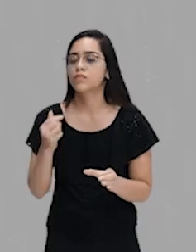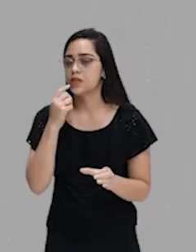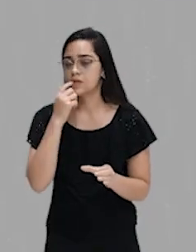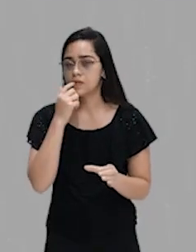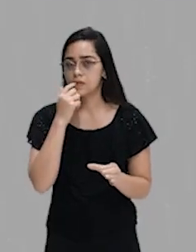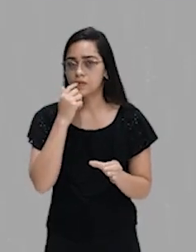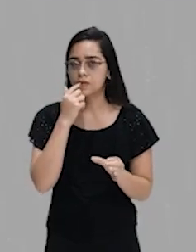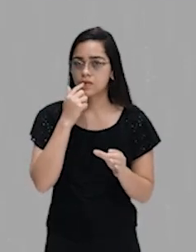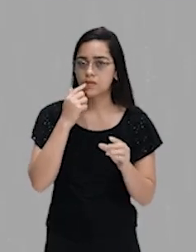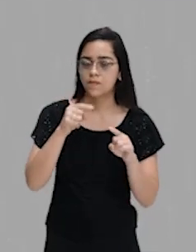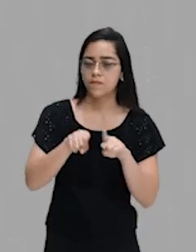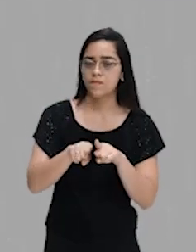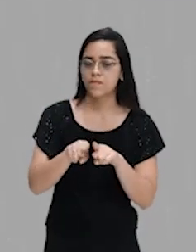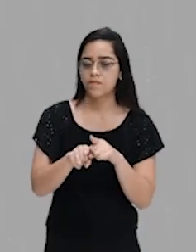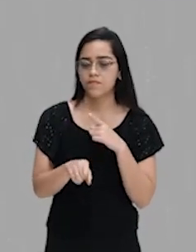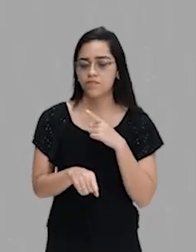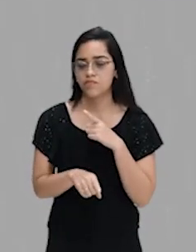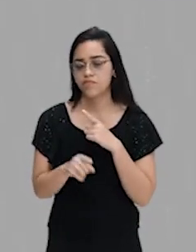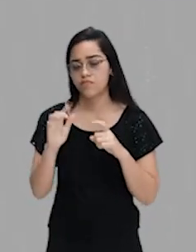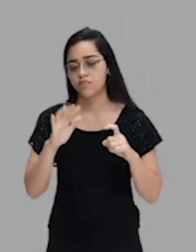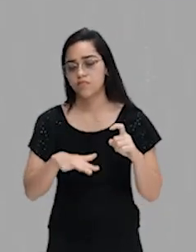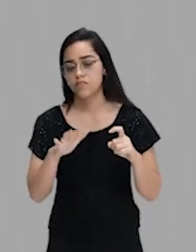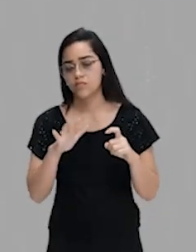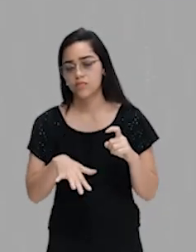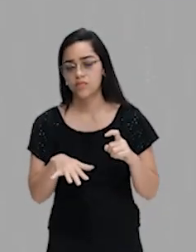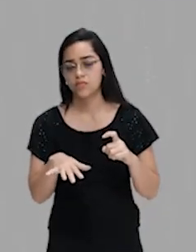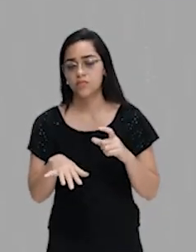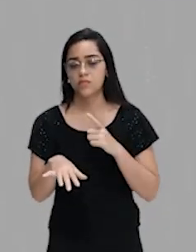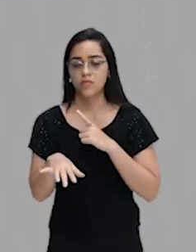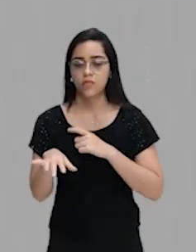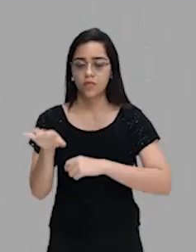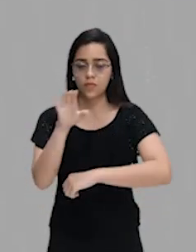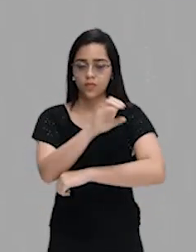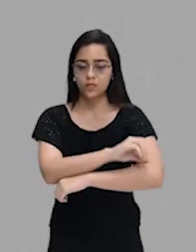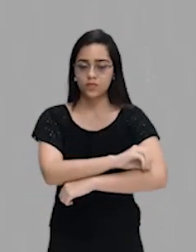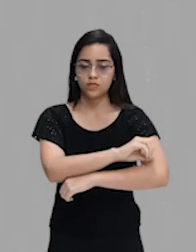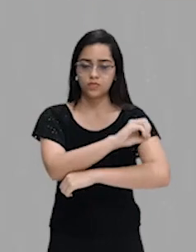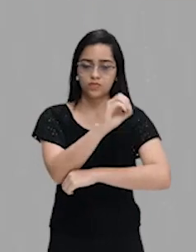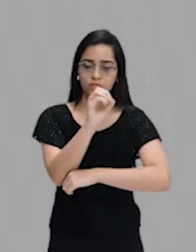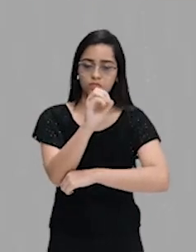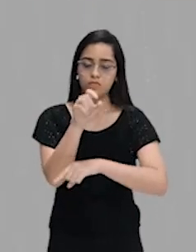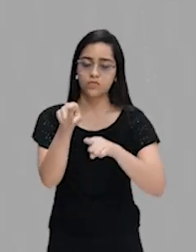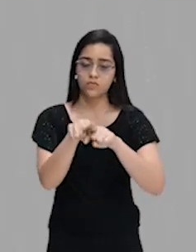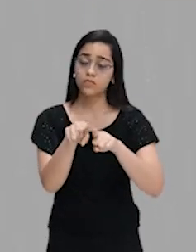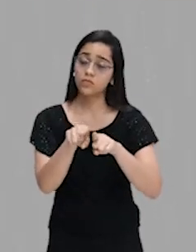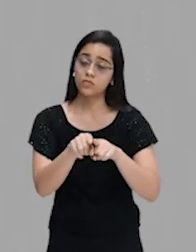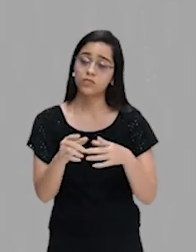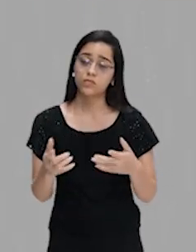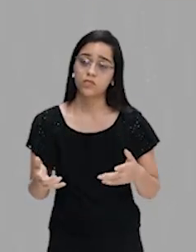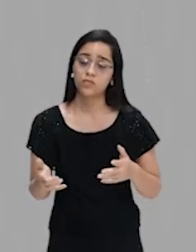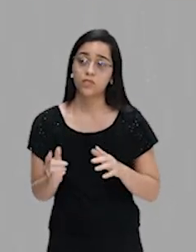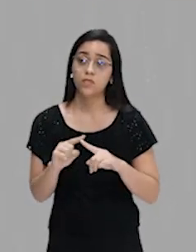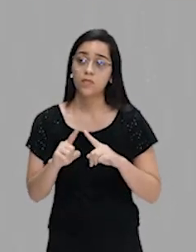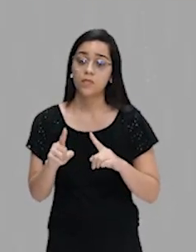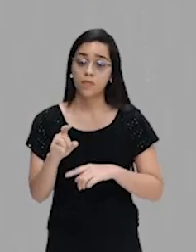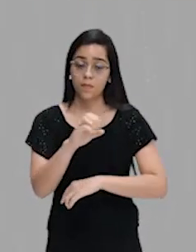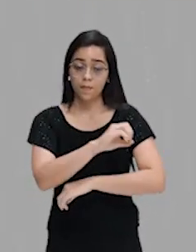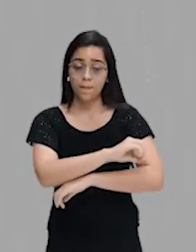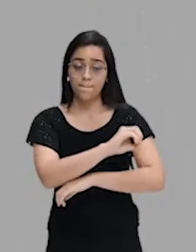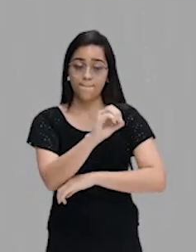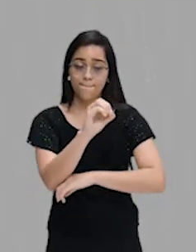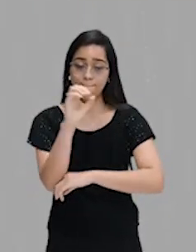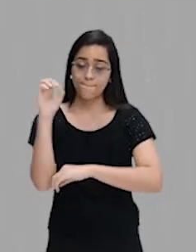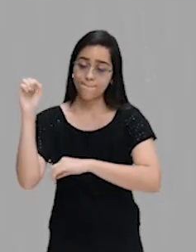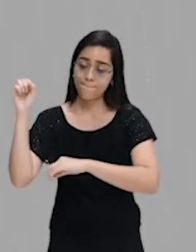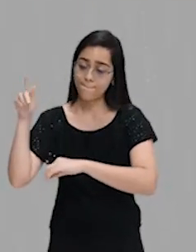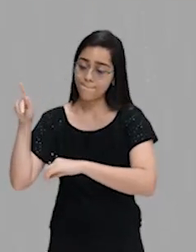é vista até de forma mística, né, o nascimento e o pôr do Sol, tá certo? Mas o nascimento e o pôr do Sol,